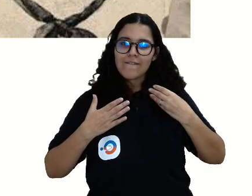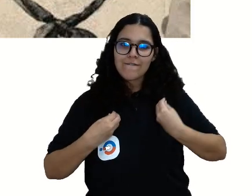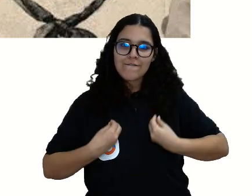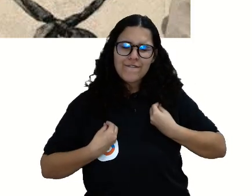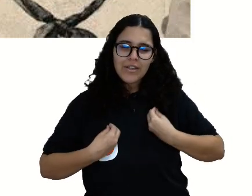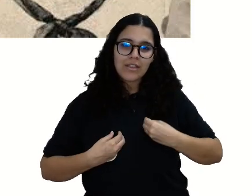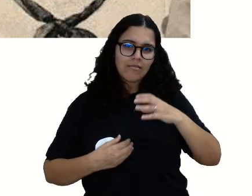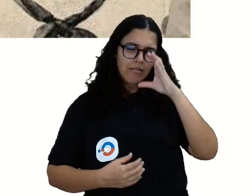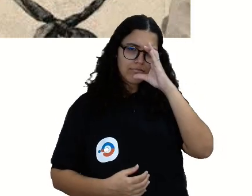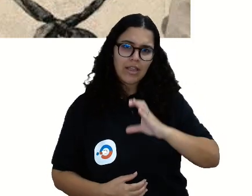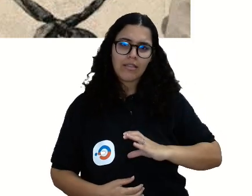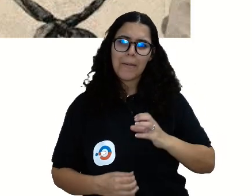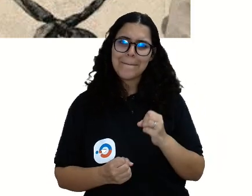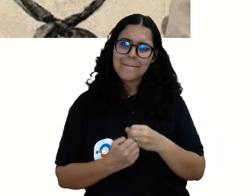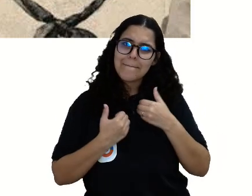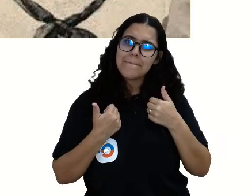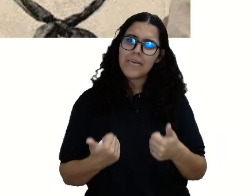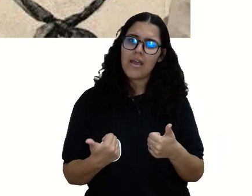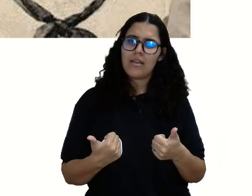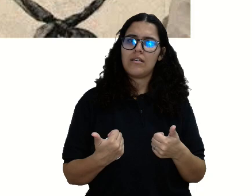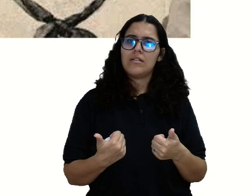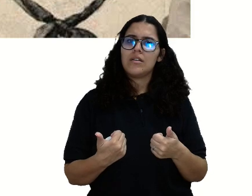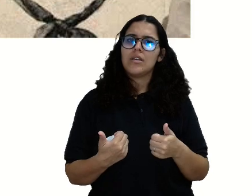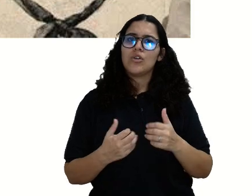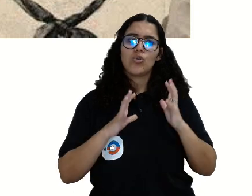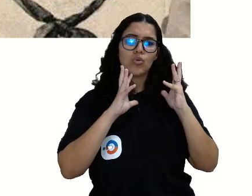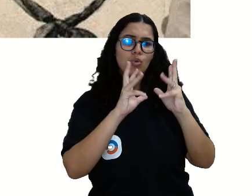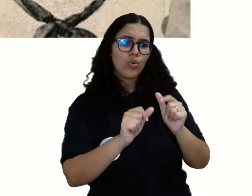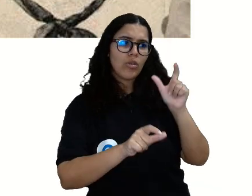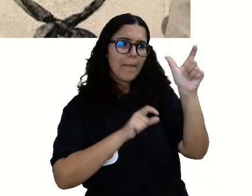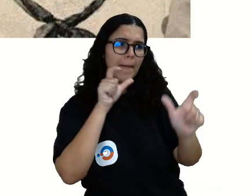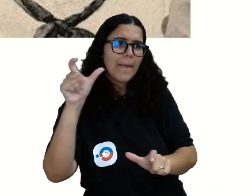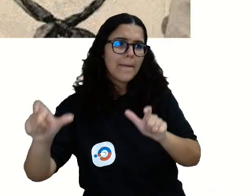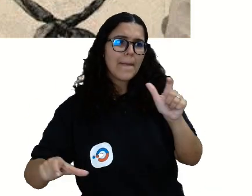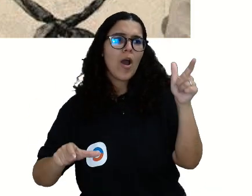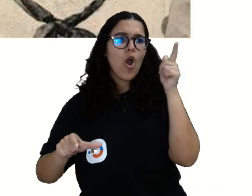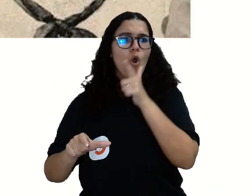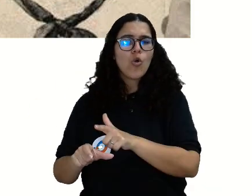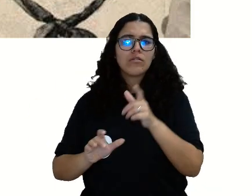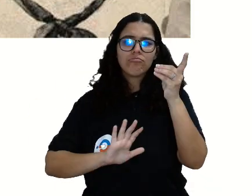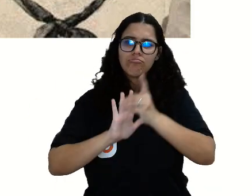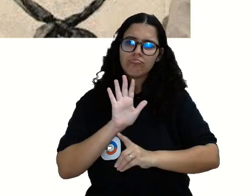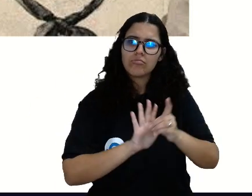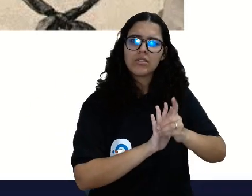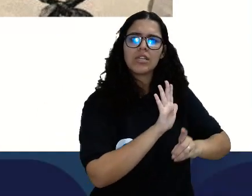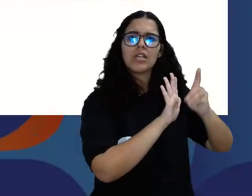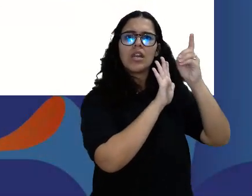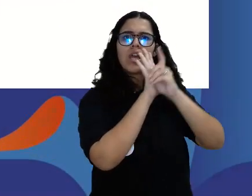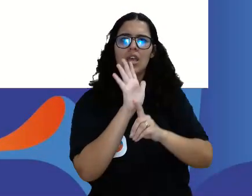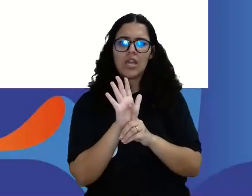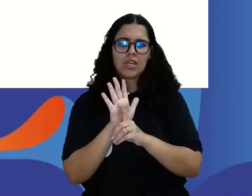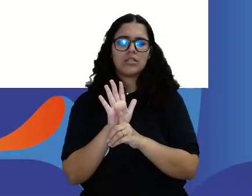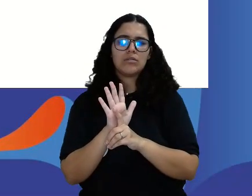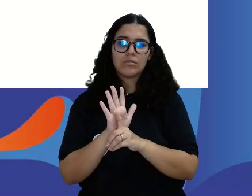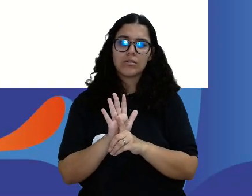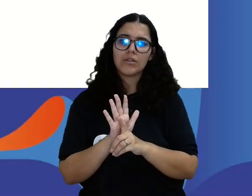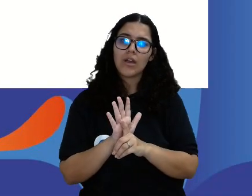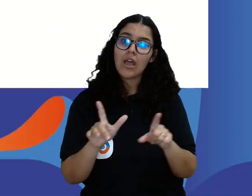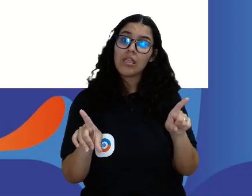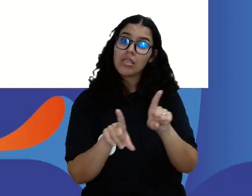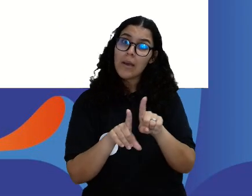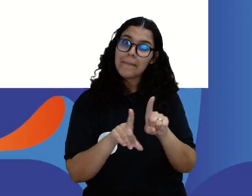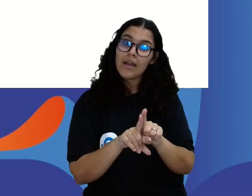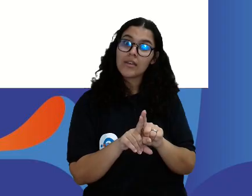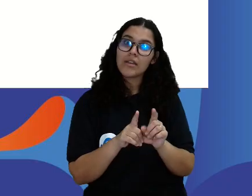todas tenham acesso a todos os direitos, né, a todos os serviços, e mostra para a gente também que a